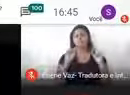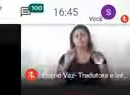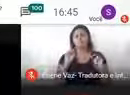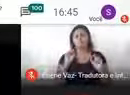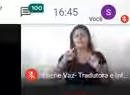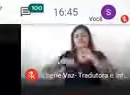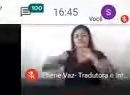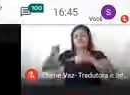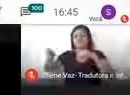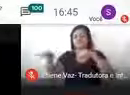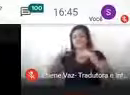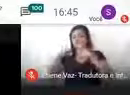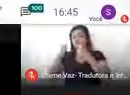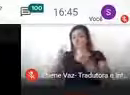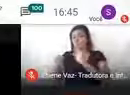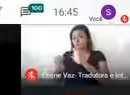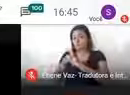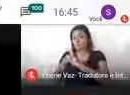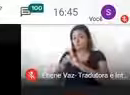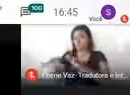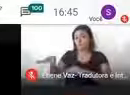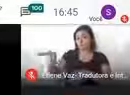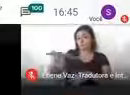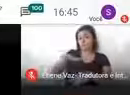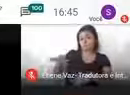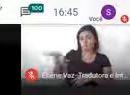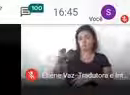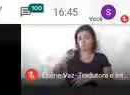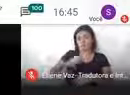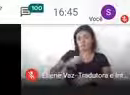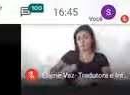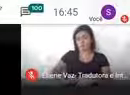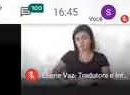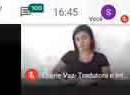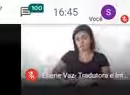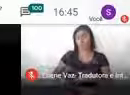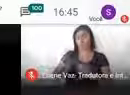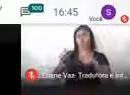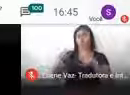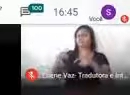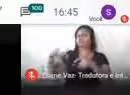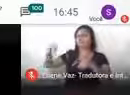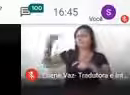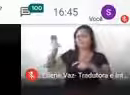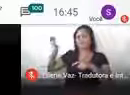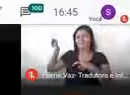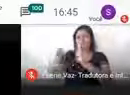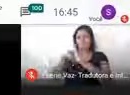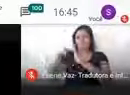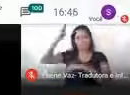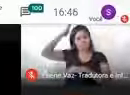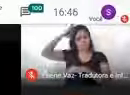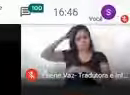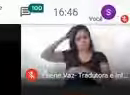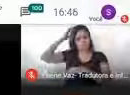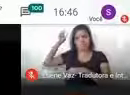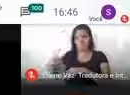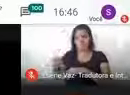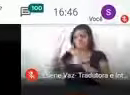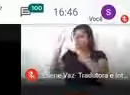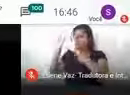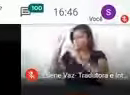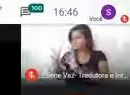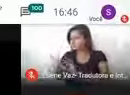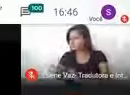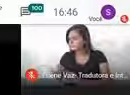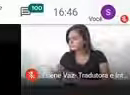linguística na região do Vale do Acará, localizada no nordeste do estado do Pará. Eu coloquei aqui três imagens que